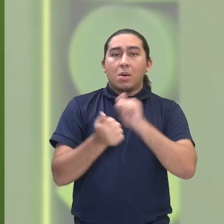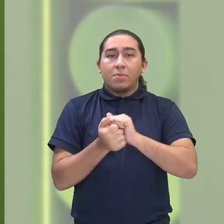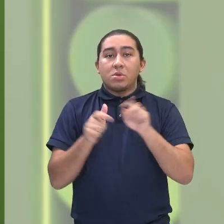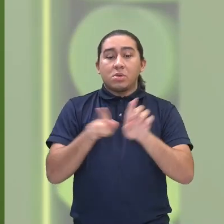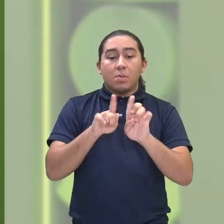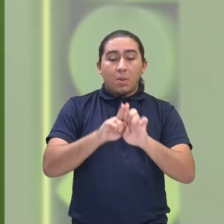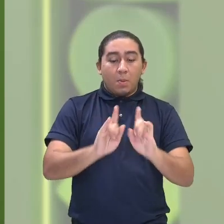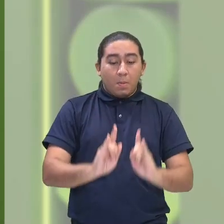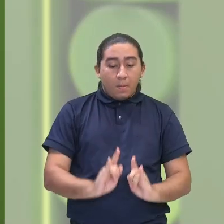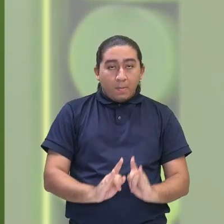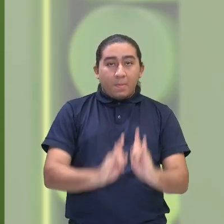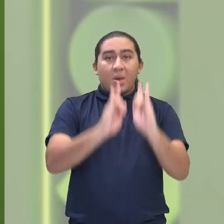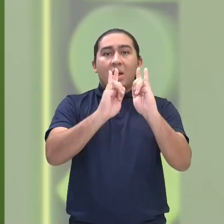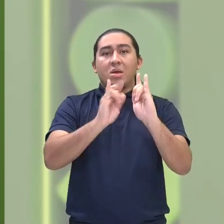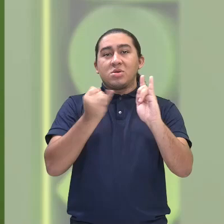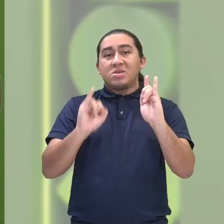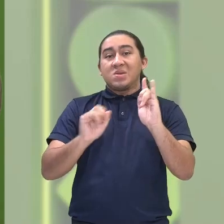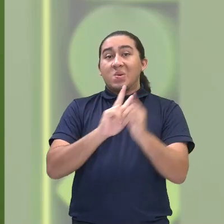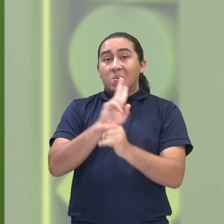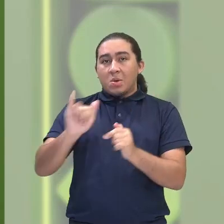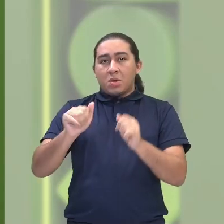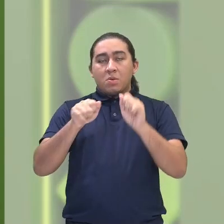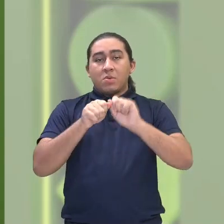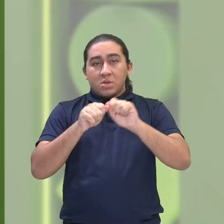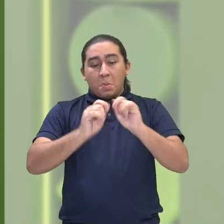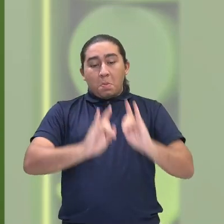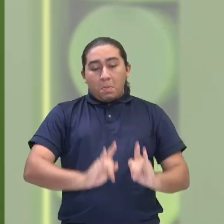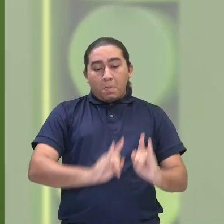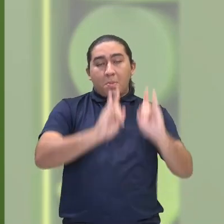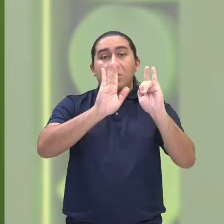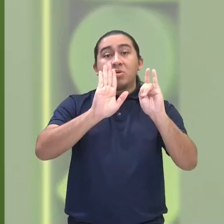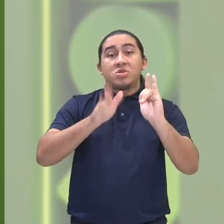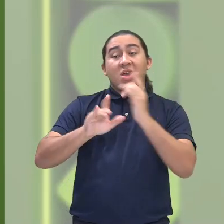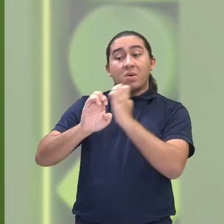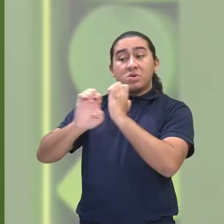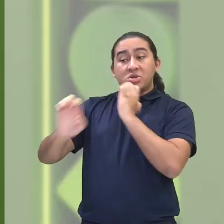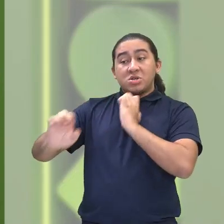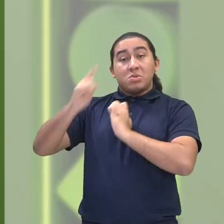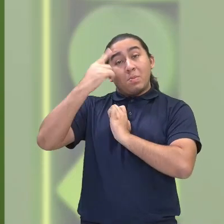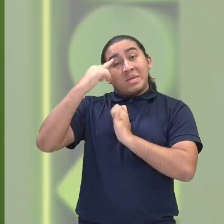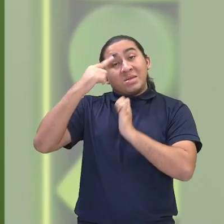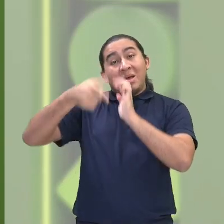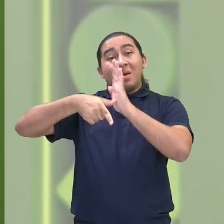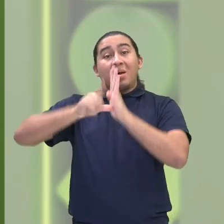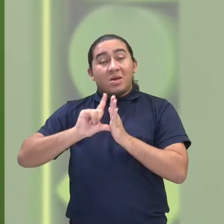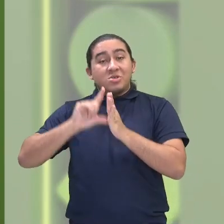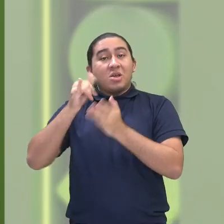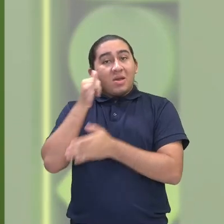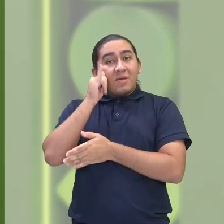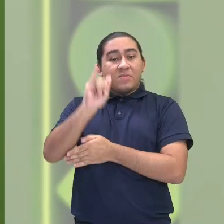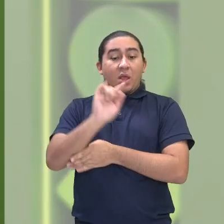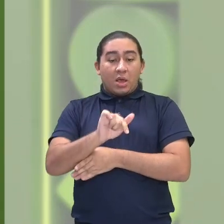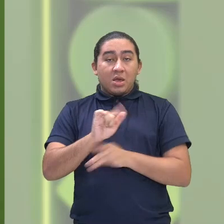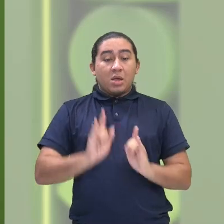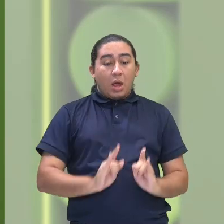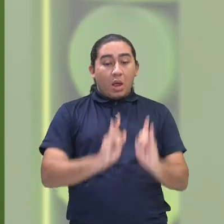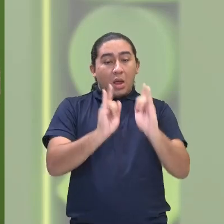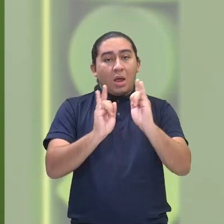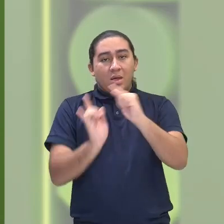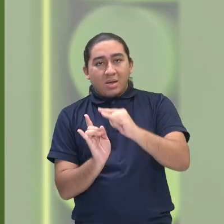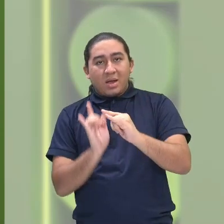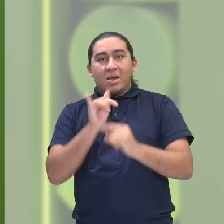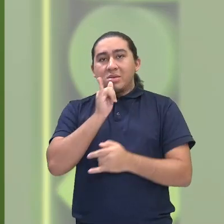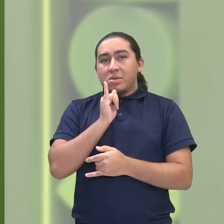prédios, quando são construídos, já existe ali na sua engenharia mecanismos para evitar com que eles desabem, por exemplo, né?